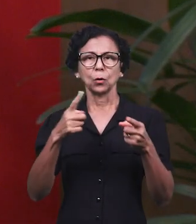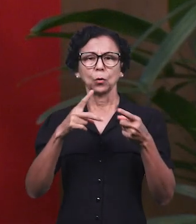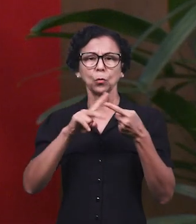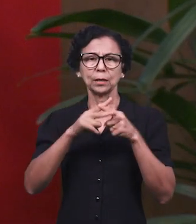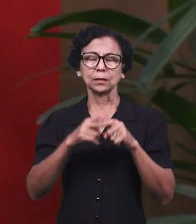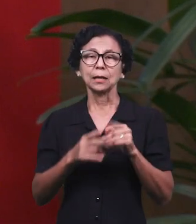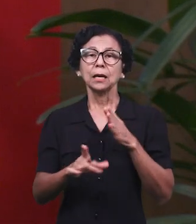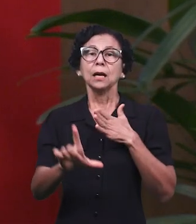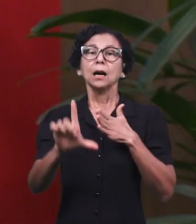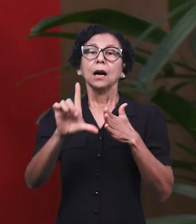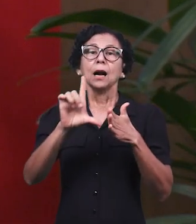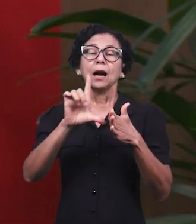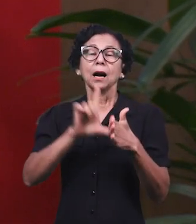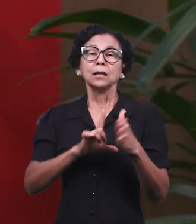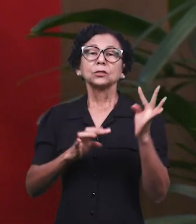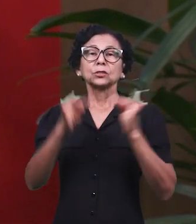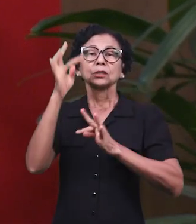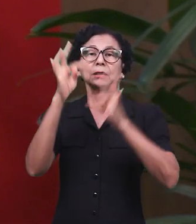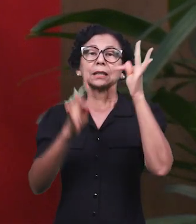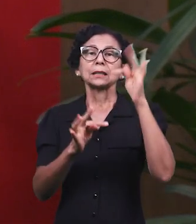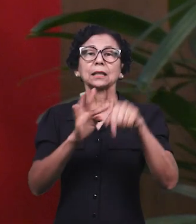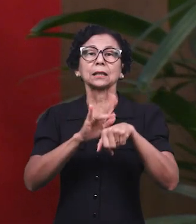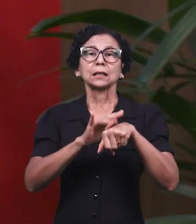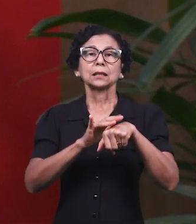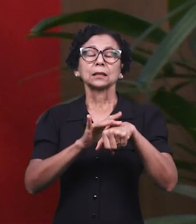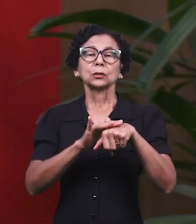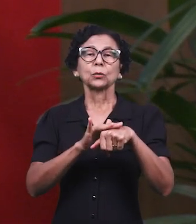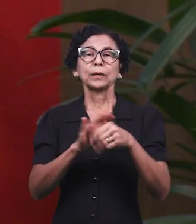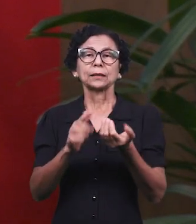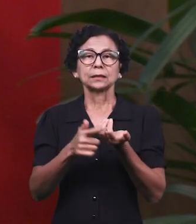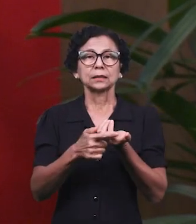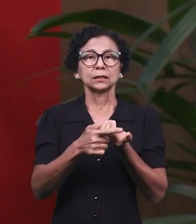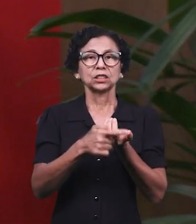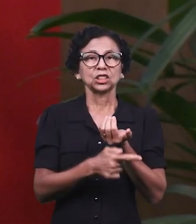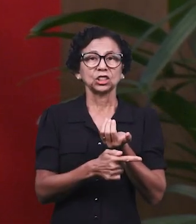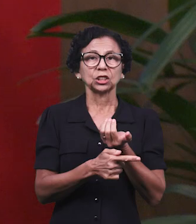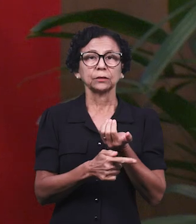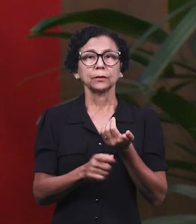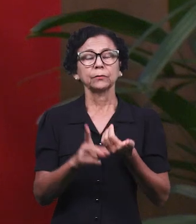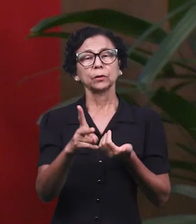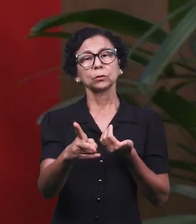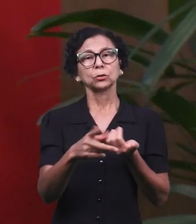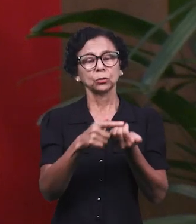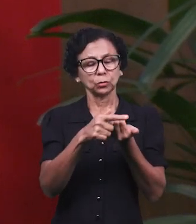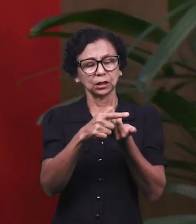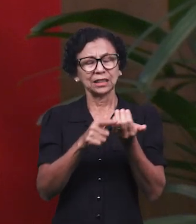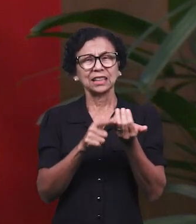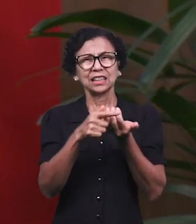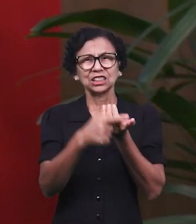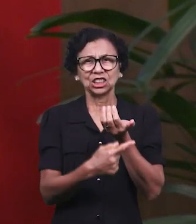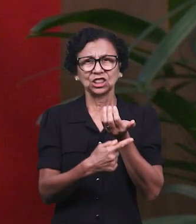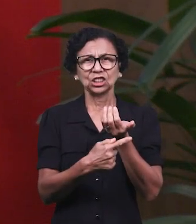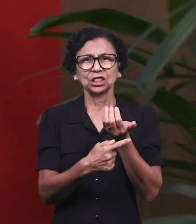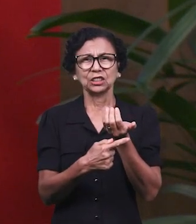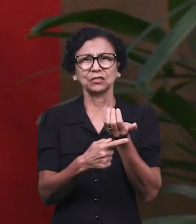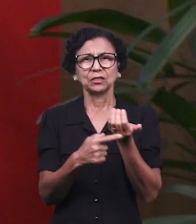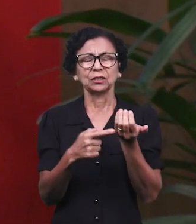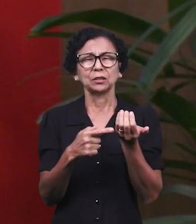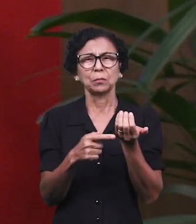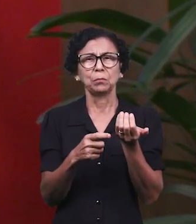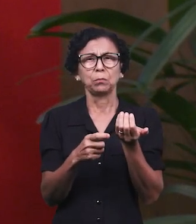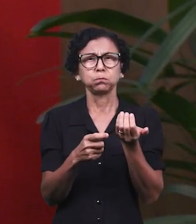restauração antes de tratar essa gengiva? A gente continua tendo um processo inflamatório. Se a gente